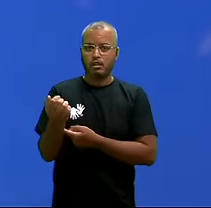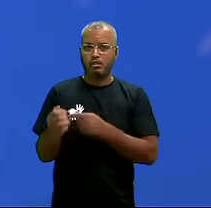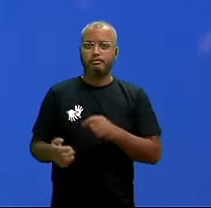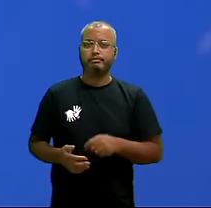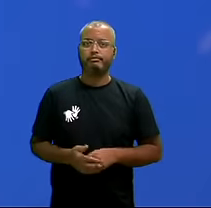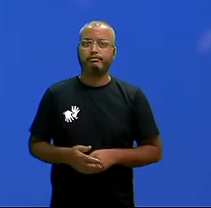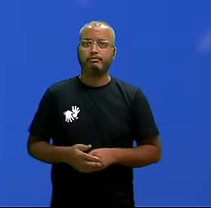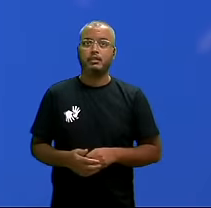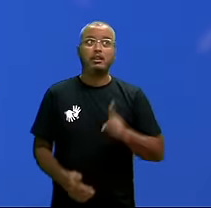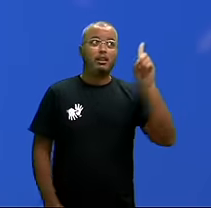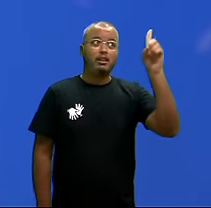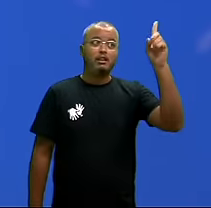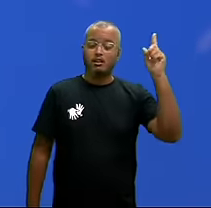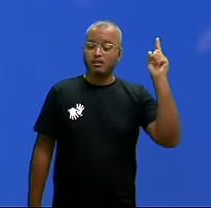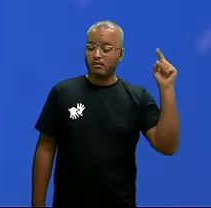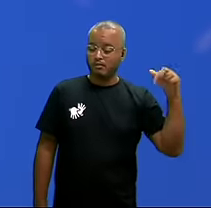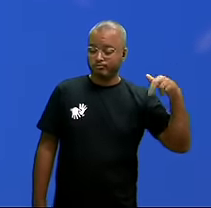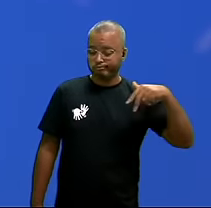na caverna.